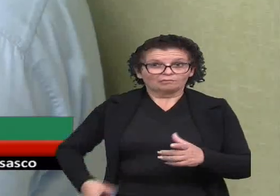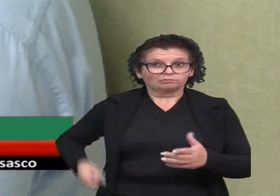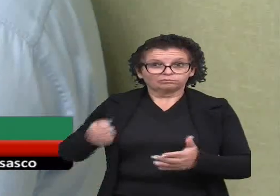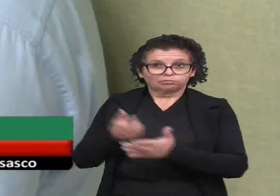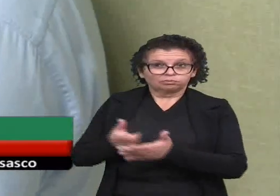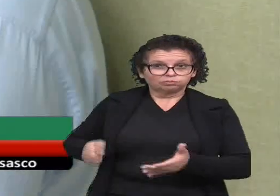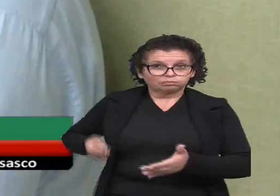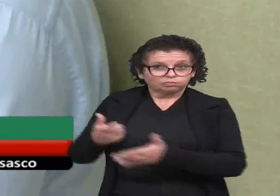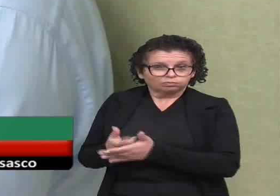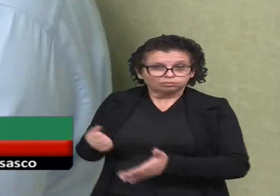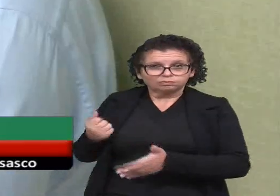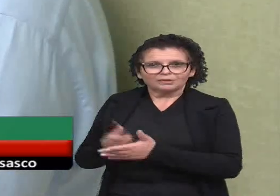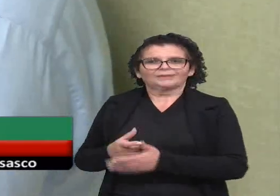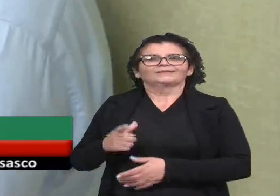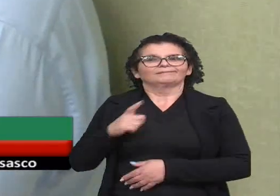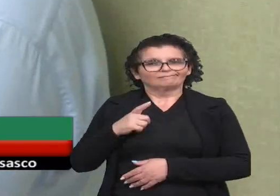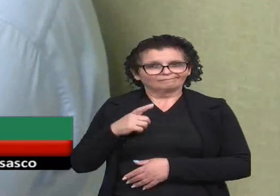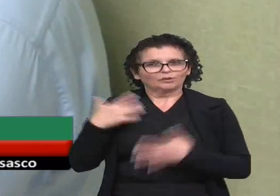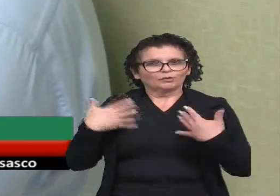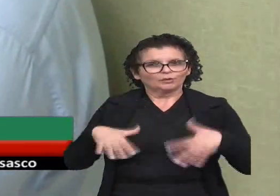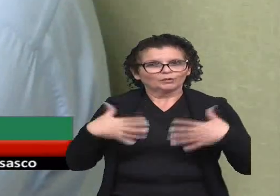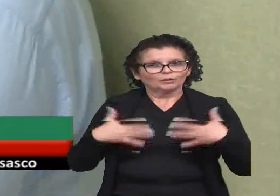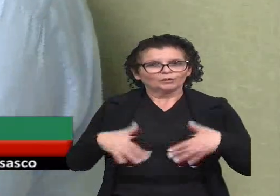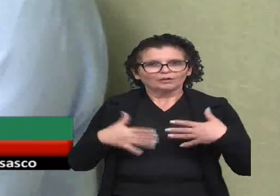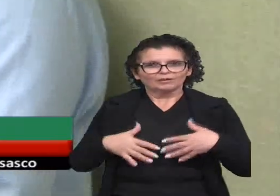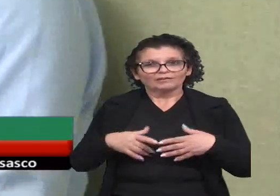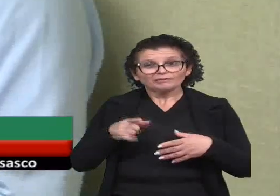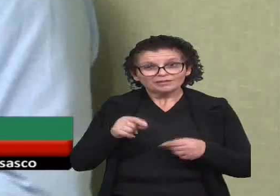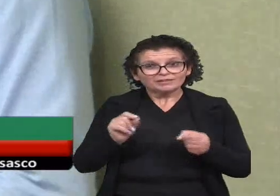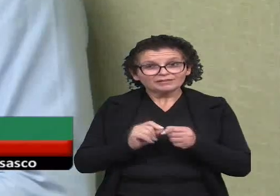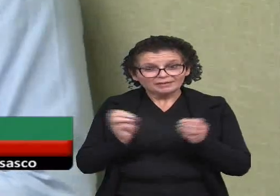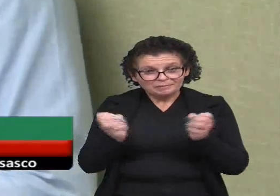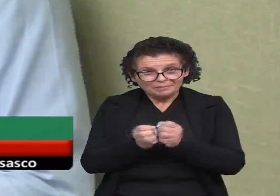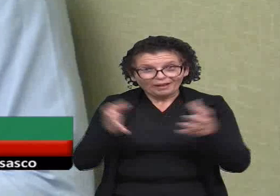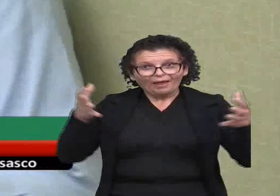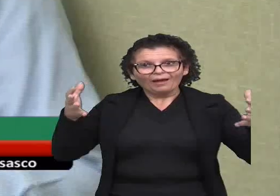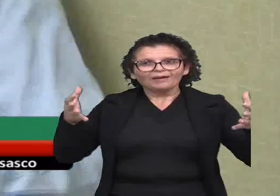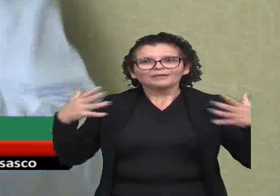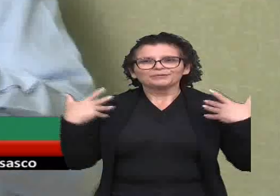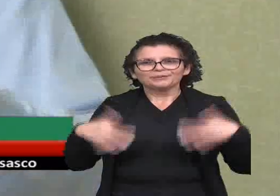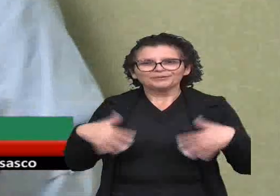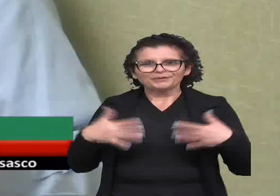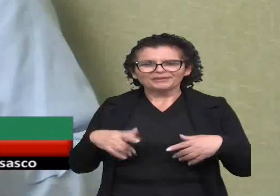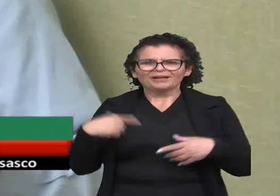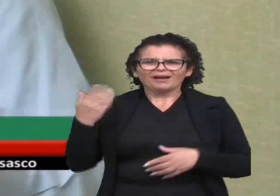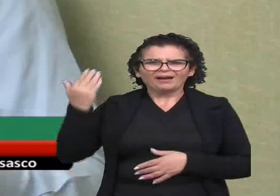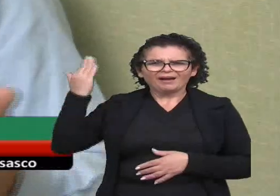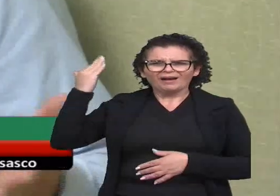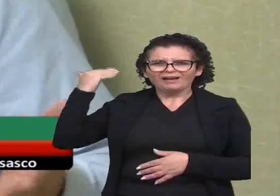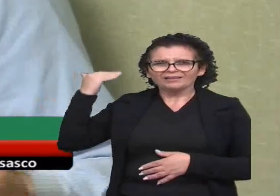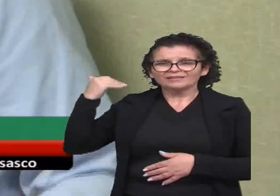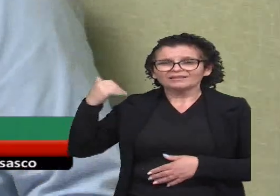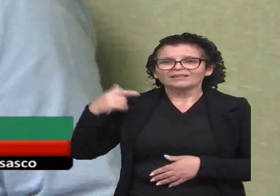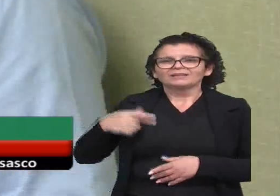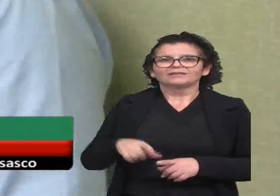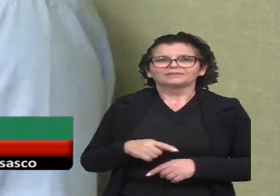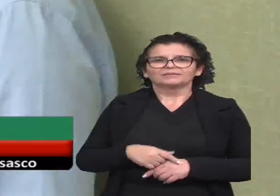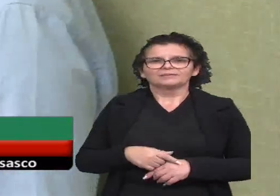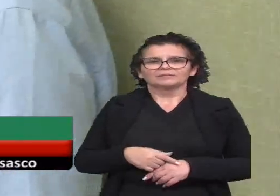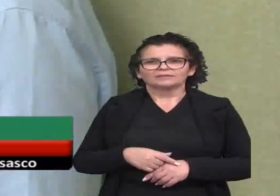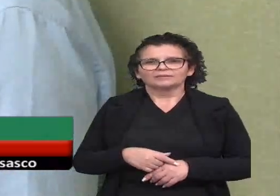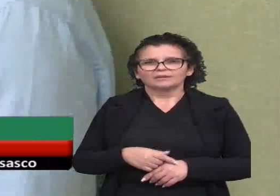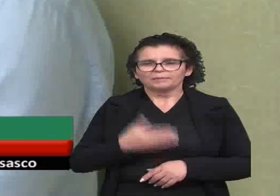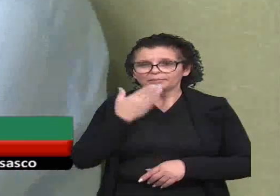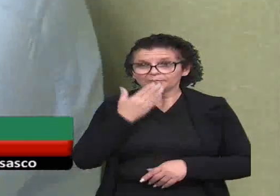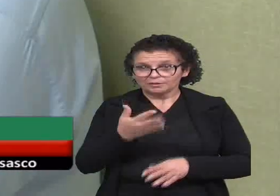tem. Então, vocês são milagrosos, presidente, porque na nossa época, né, presidente, antigamente, eu queria